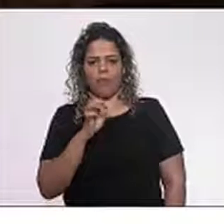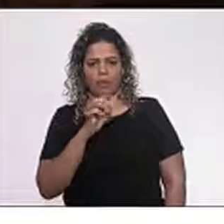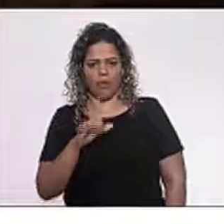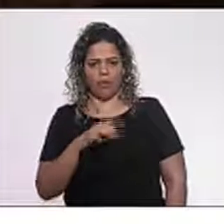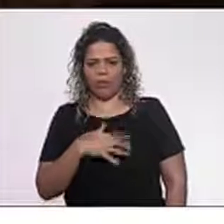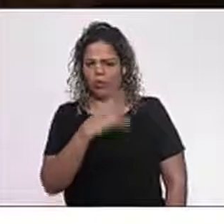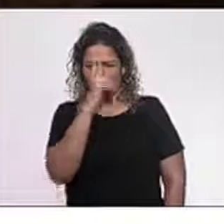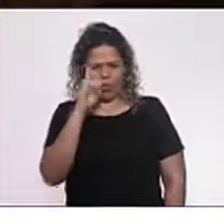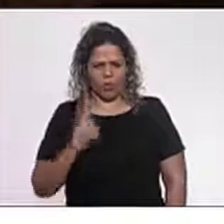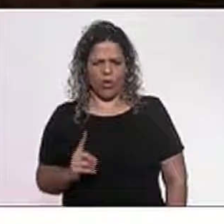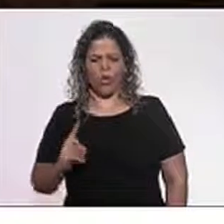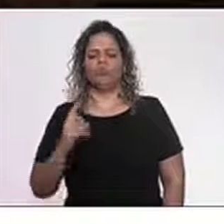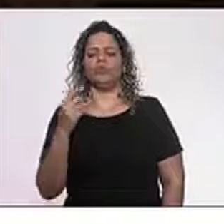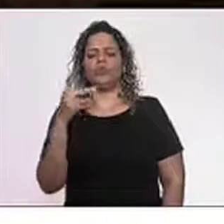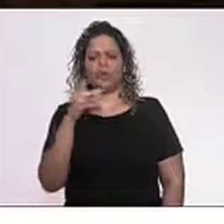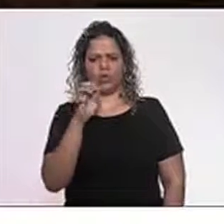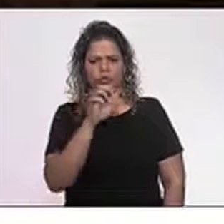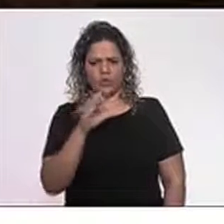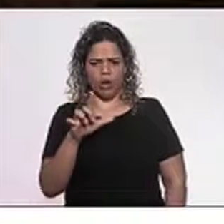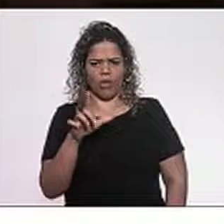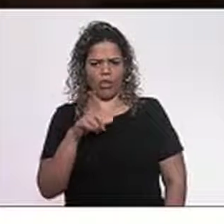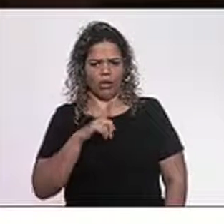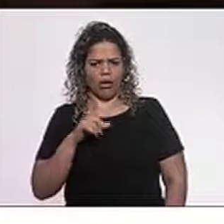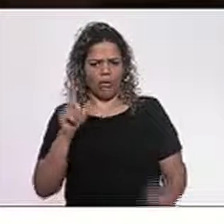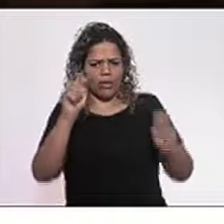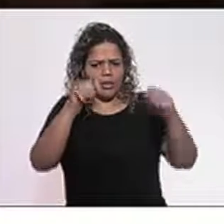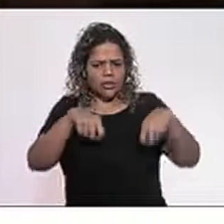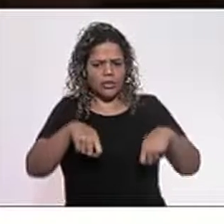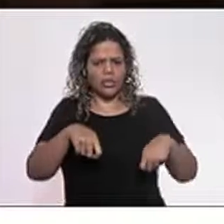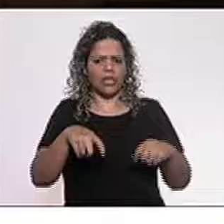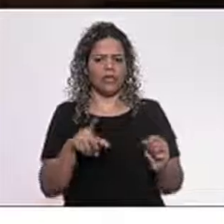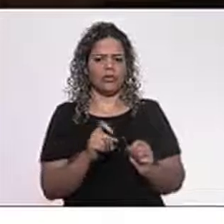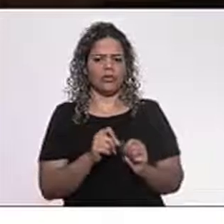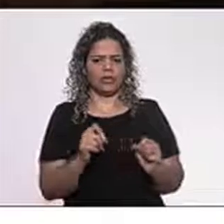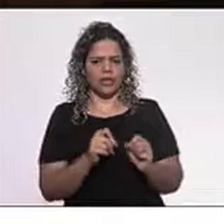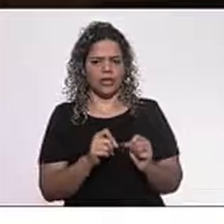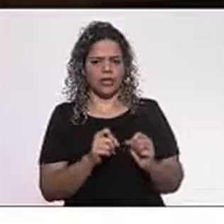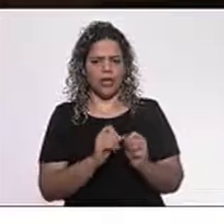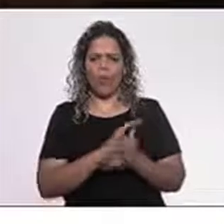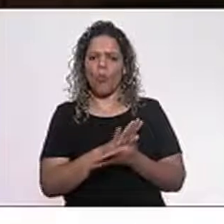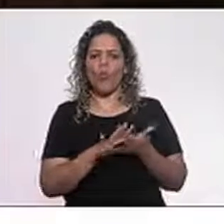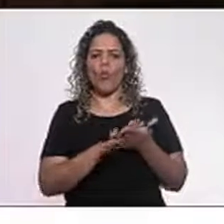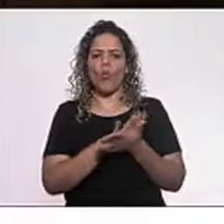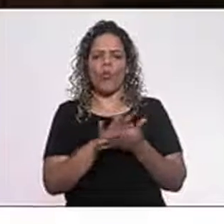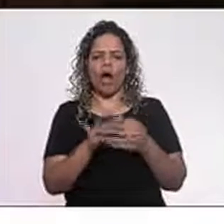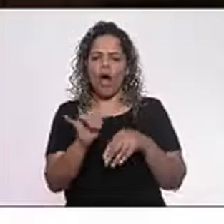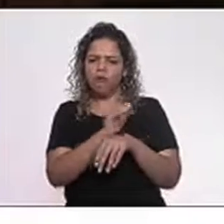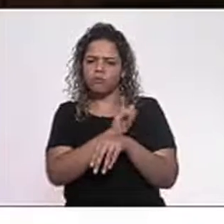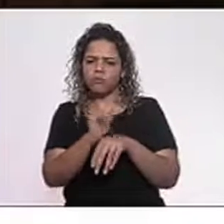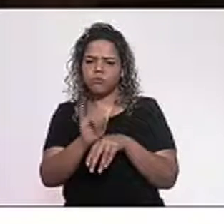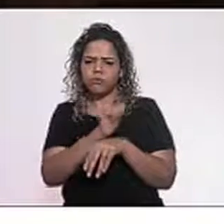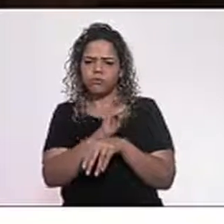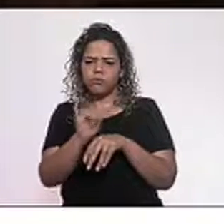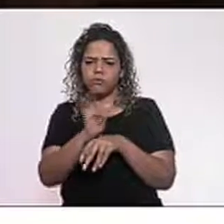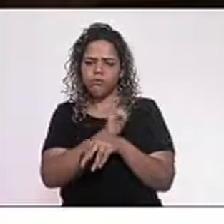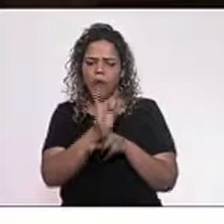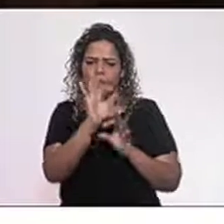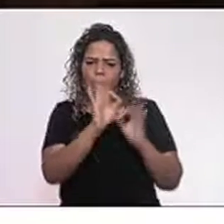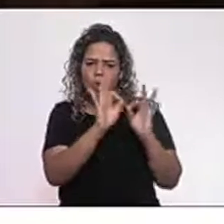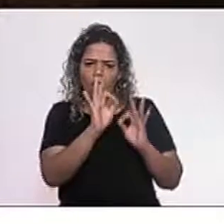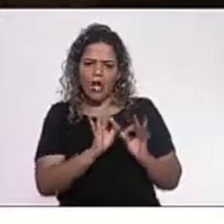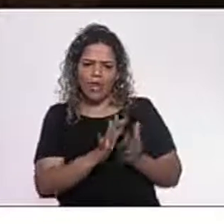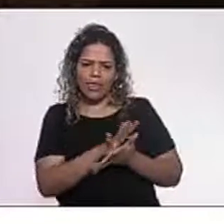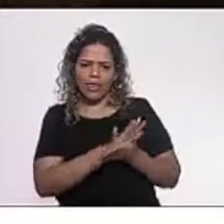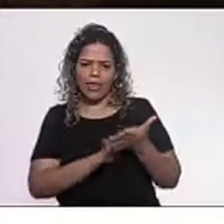que o pessoal tenha a capacidade de fazer nenhuma articulação ou nenhuma organização